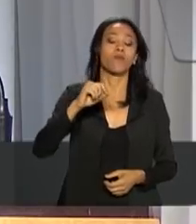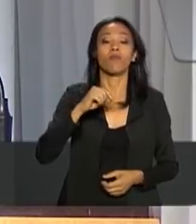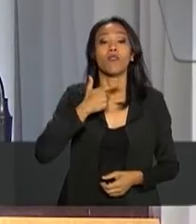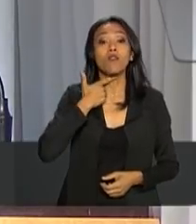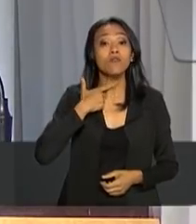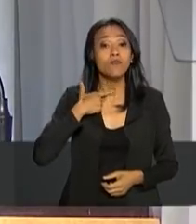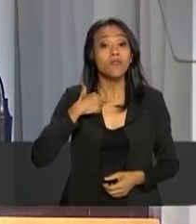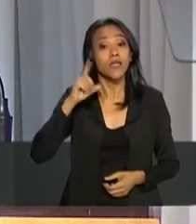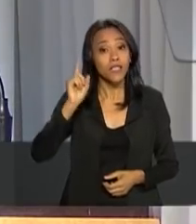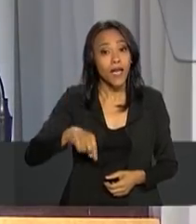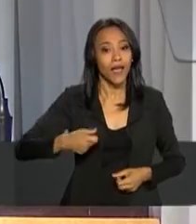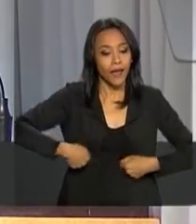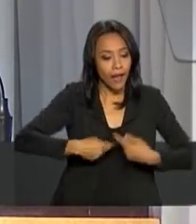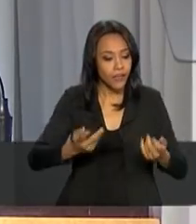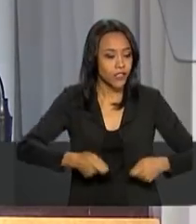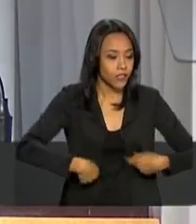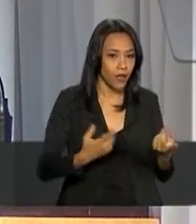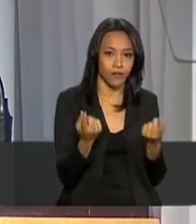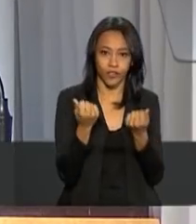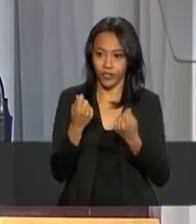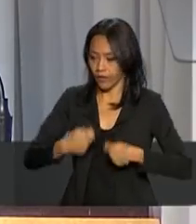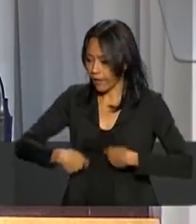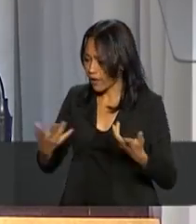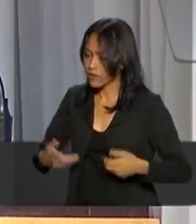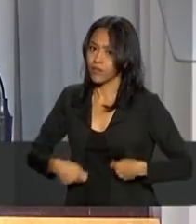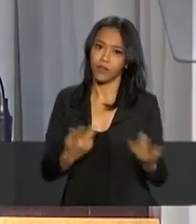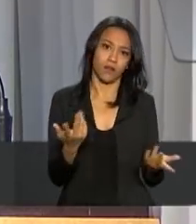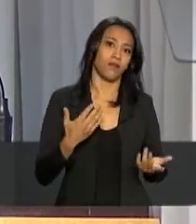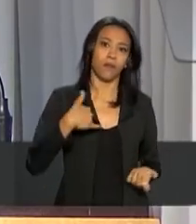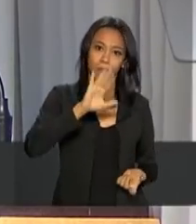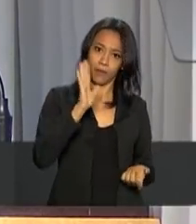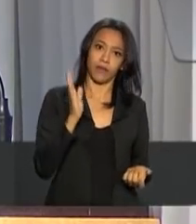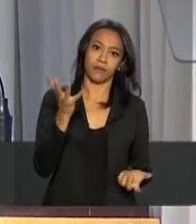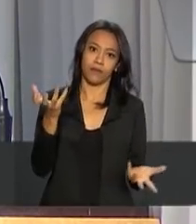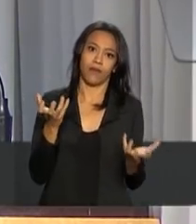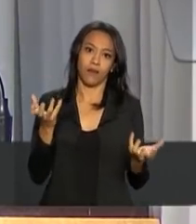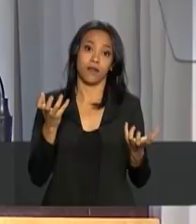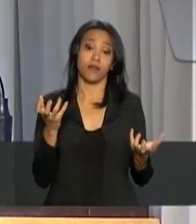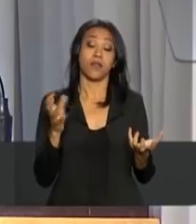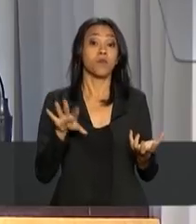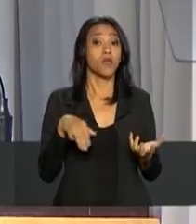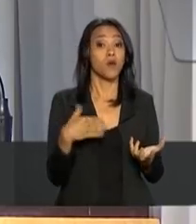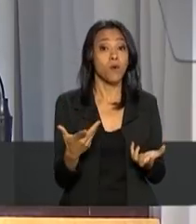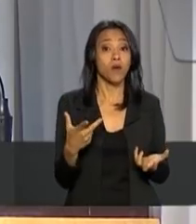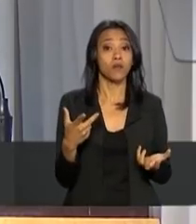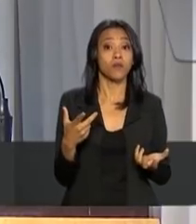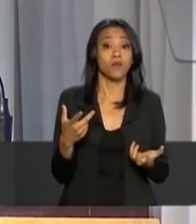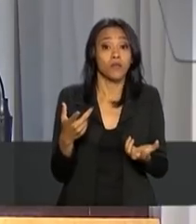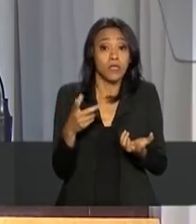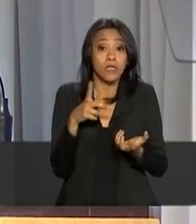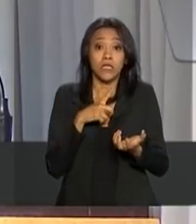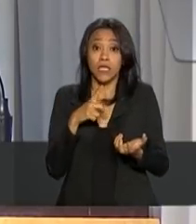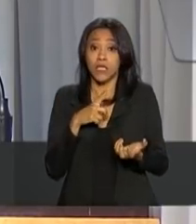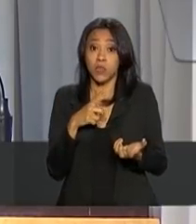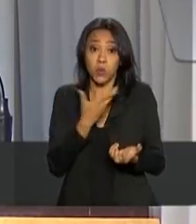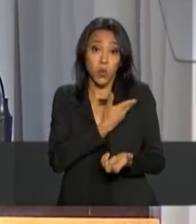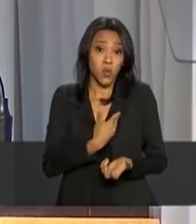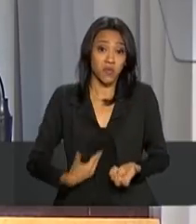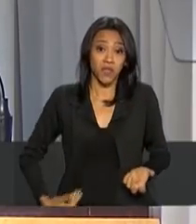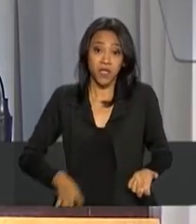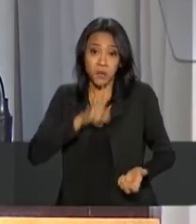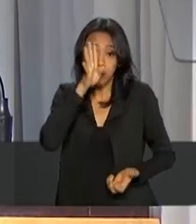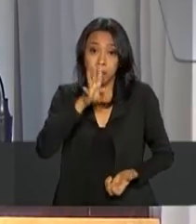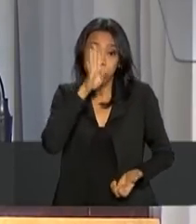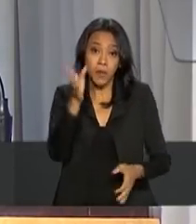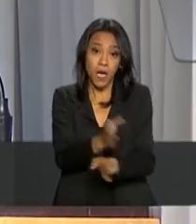o governo é poder gastar. Você só não quer gastar, você só quer equilibrar as contas públicas quando você tem um governo responsável. E eu